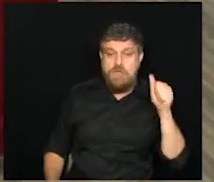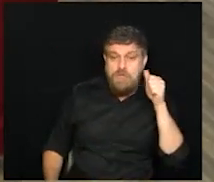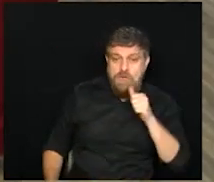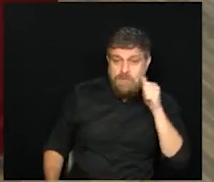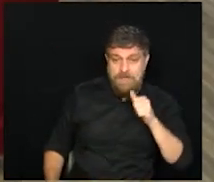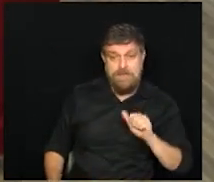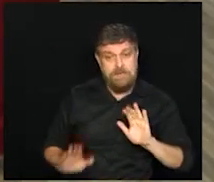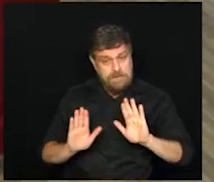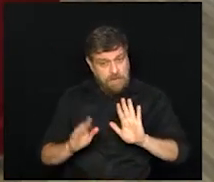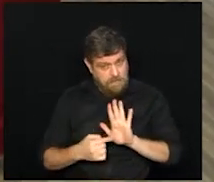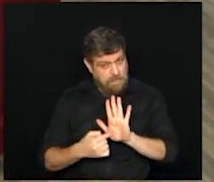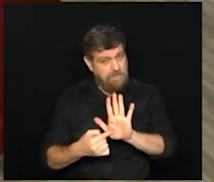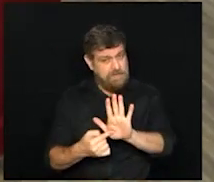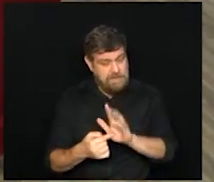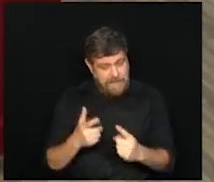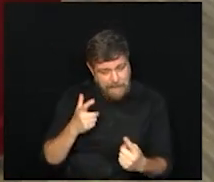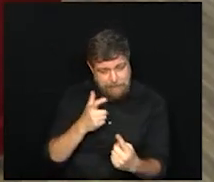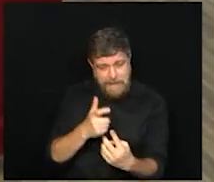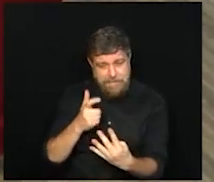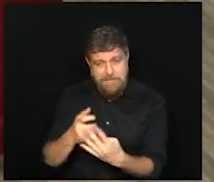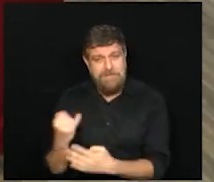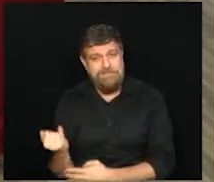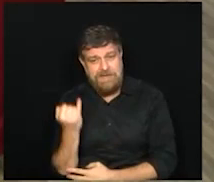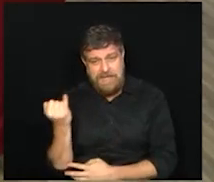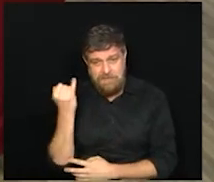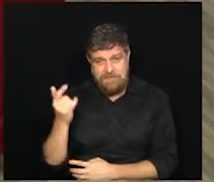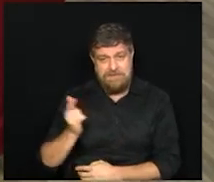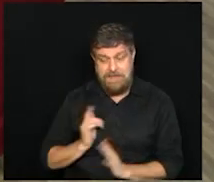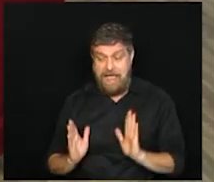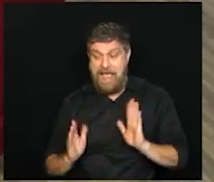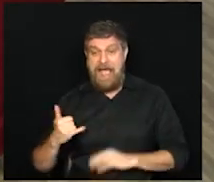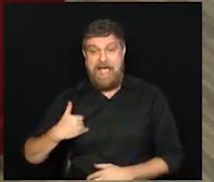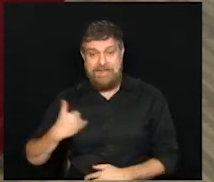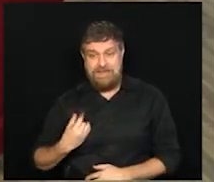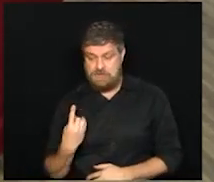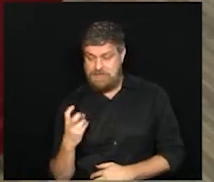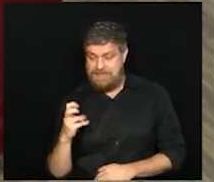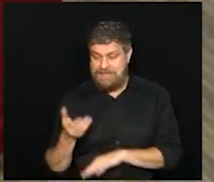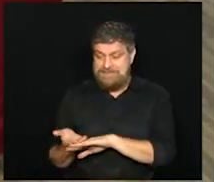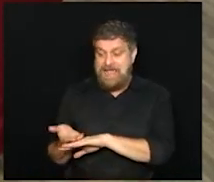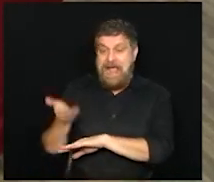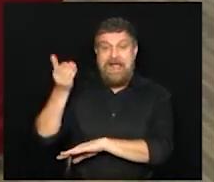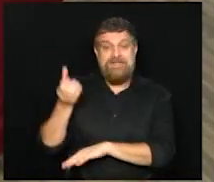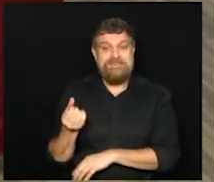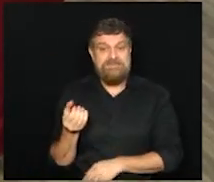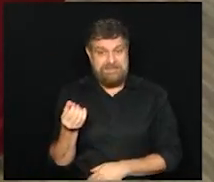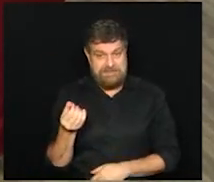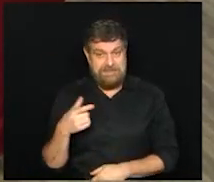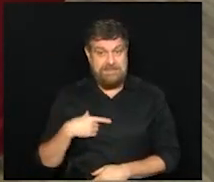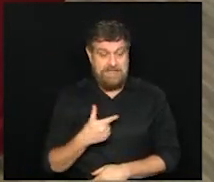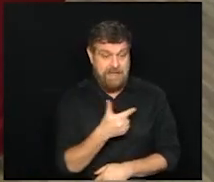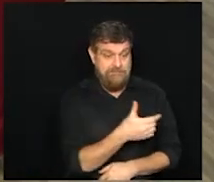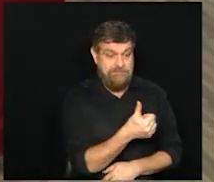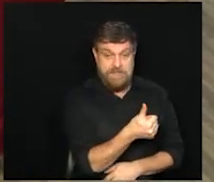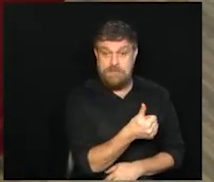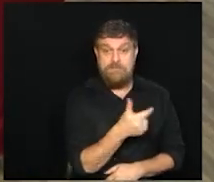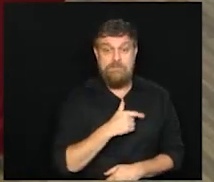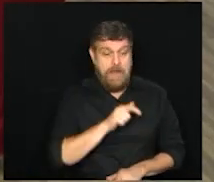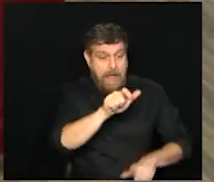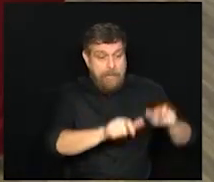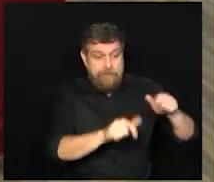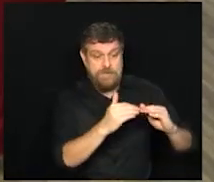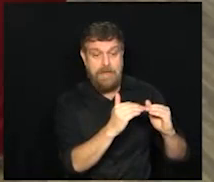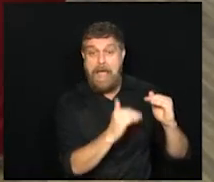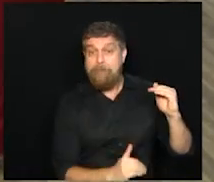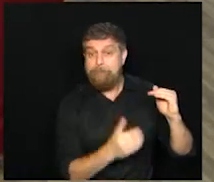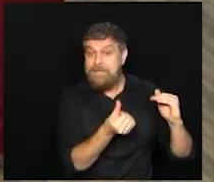vacinação, né? Nessa faixa etária, 15 acima dos 60 anos e 21 pessoas menos de